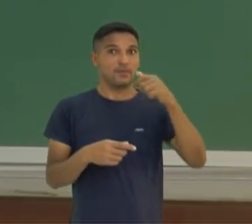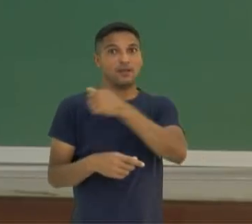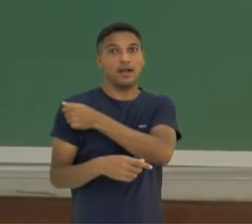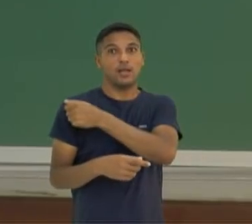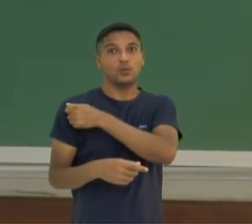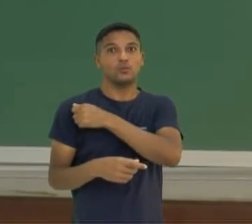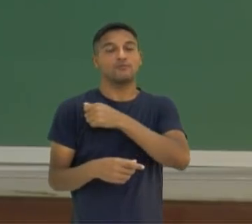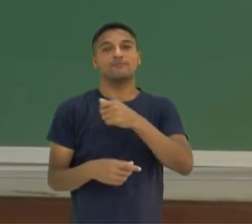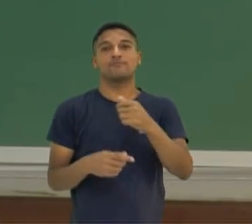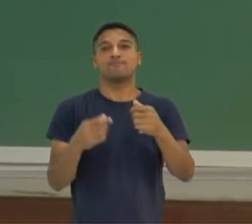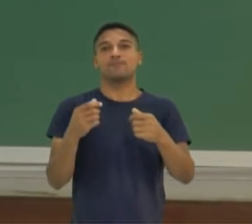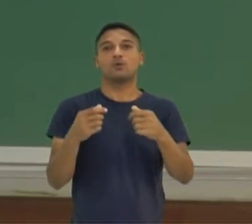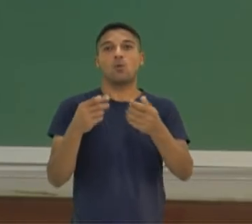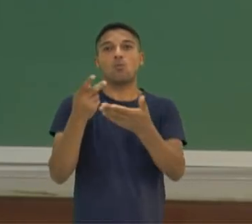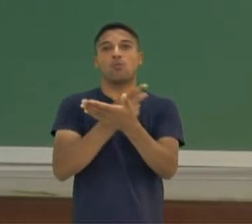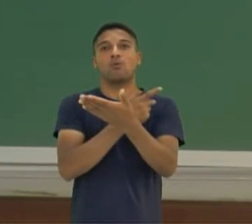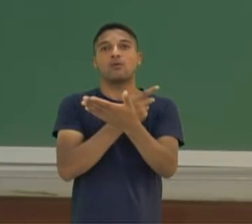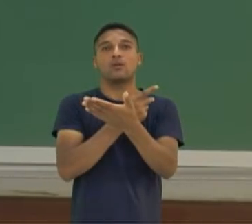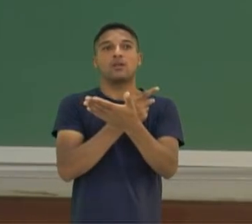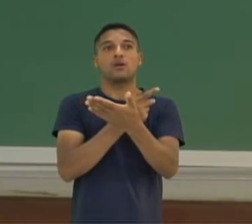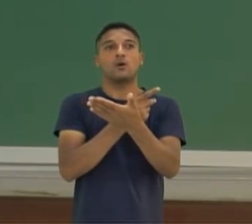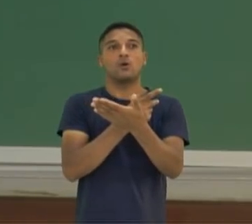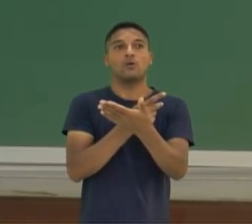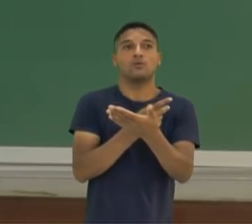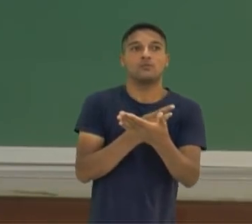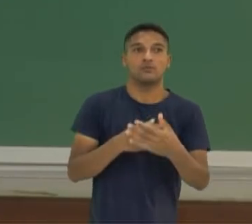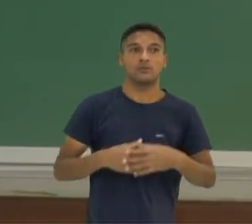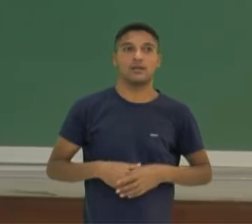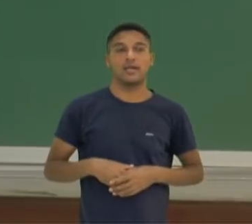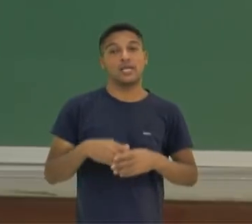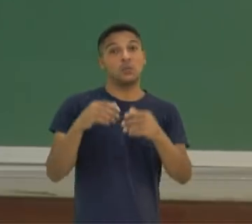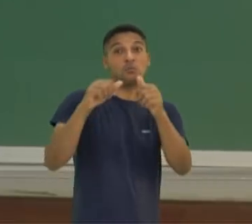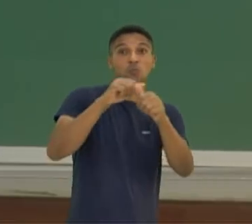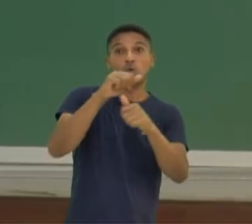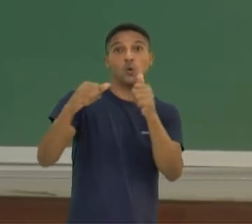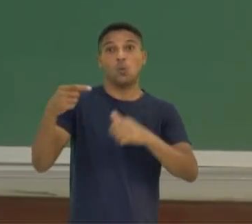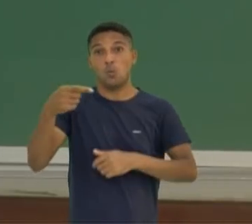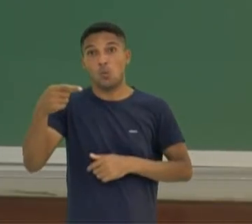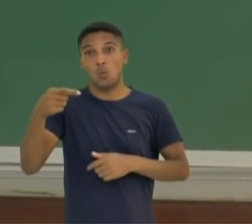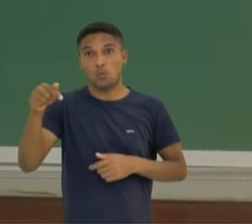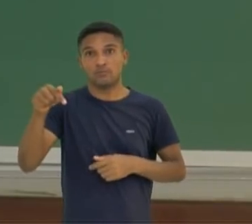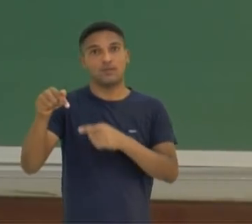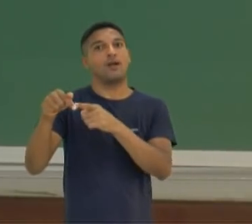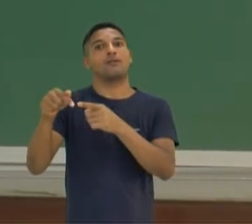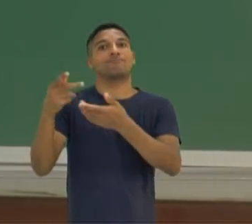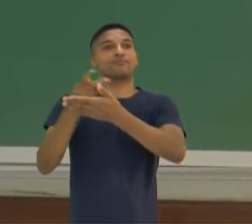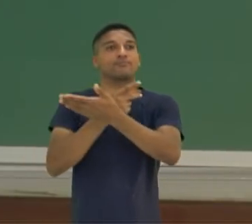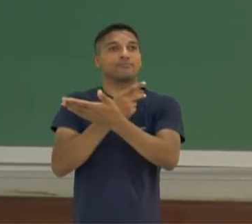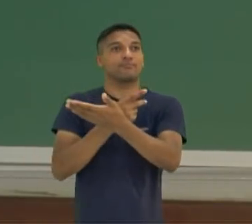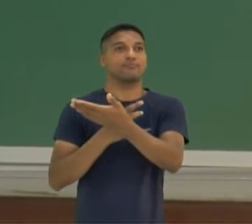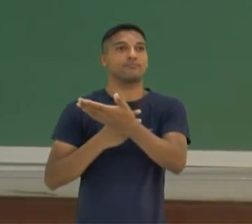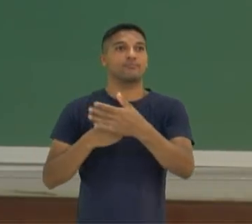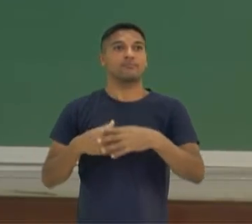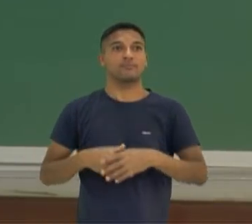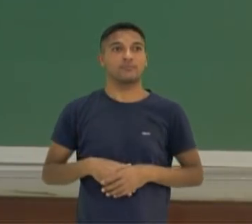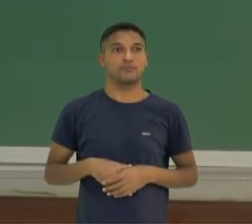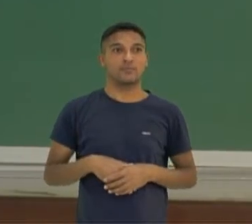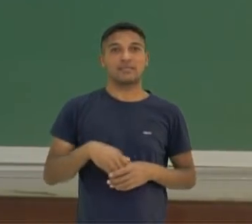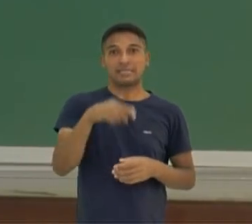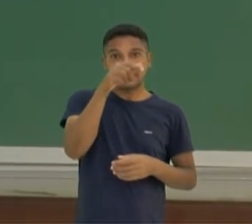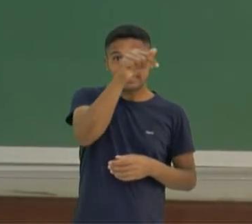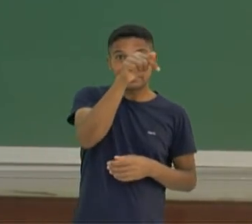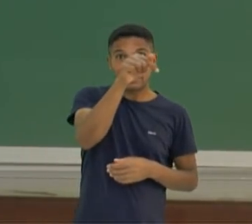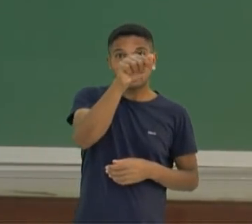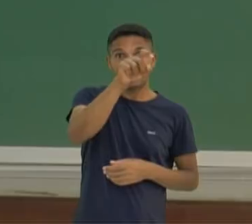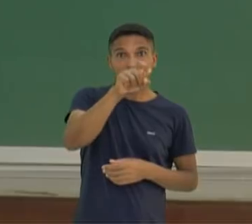entre o 7 e o x para ele passar diminuindo. Então, o erro aqui, nesse caso, está